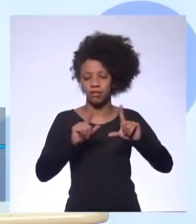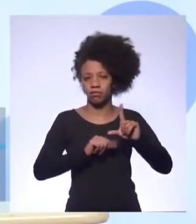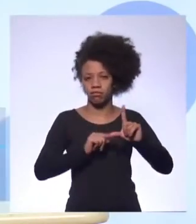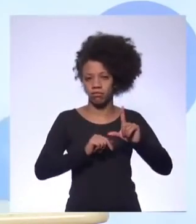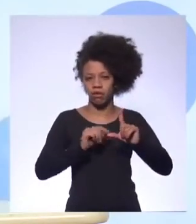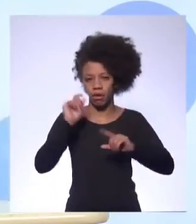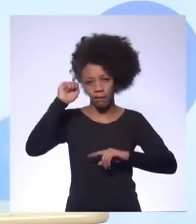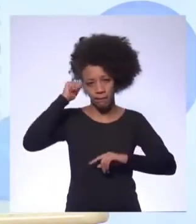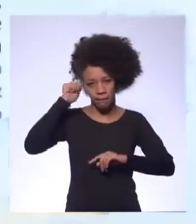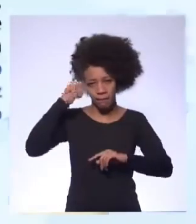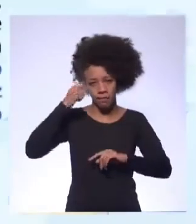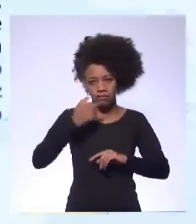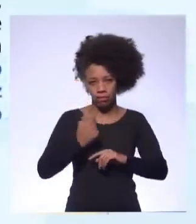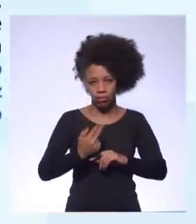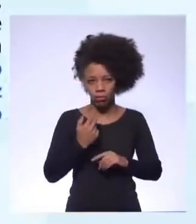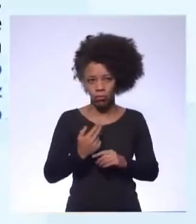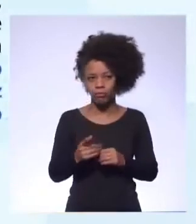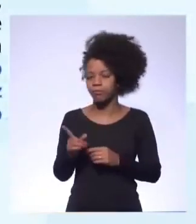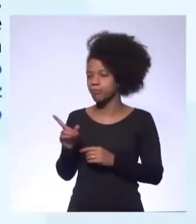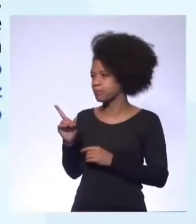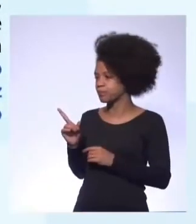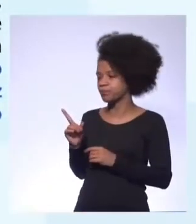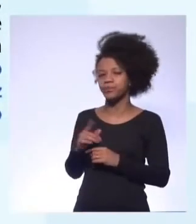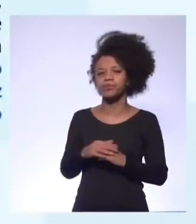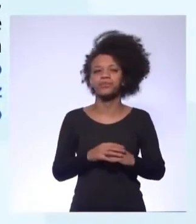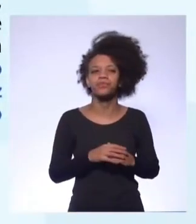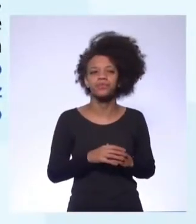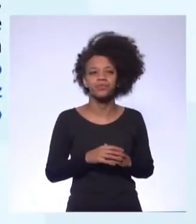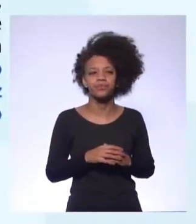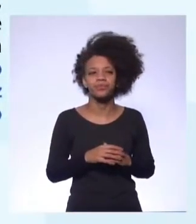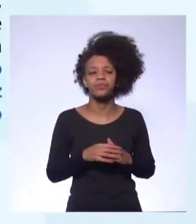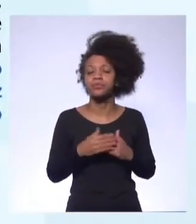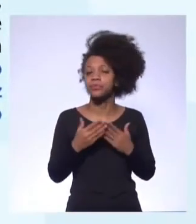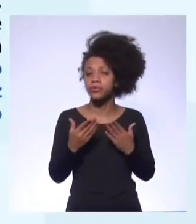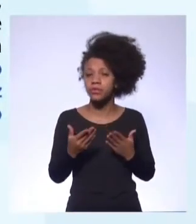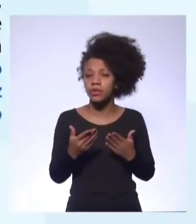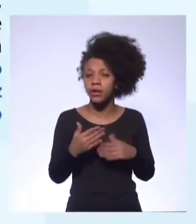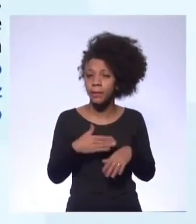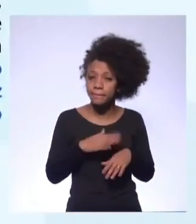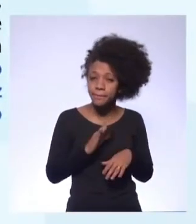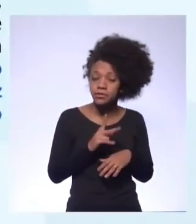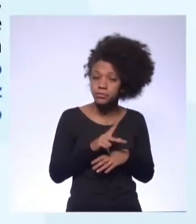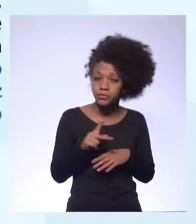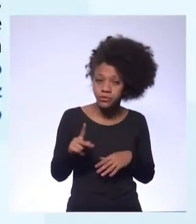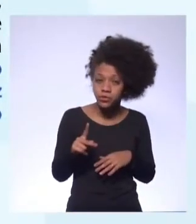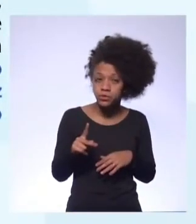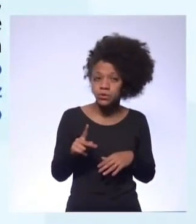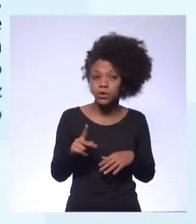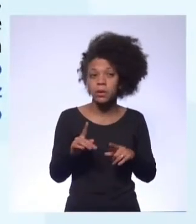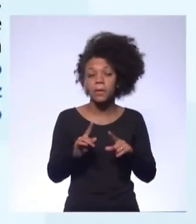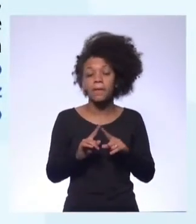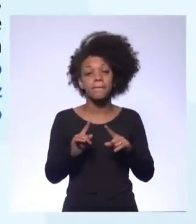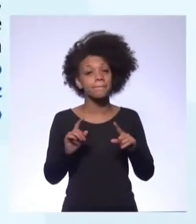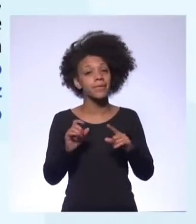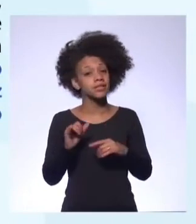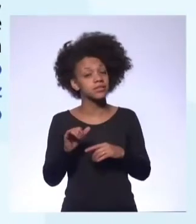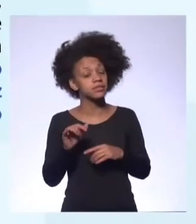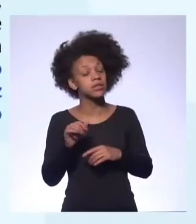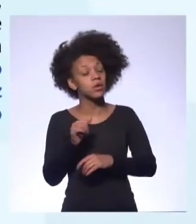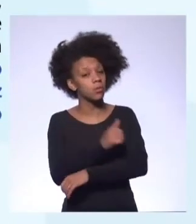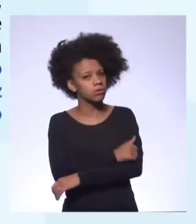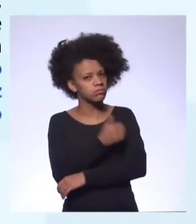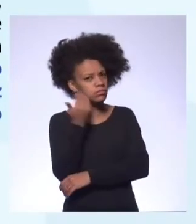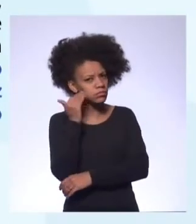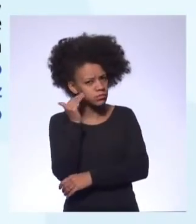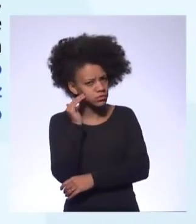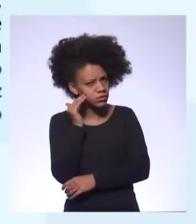eles... para eu poder falar, o que está em preto é mais para o professor. E aí, se o aluno entender o